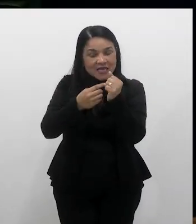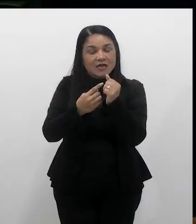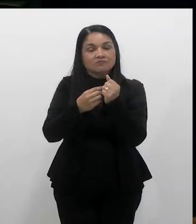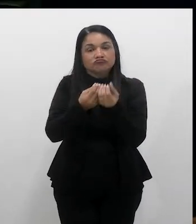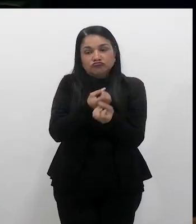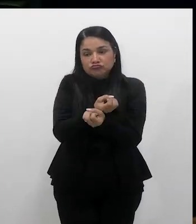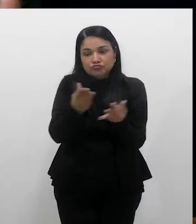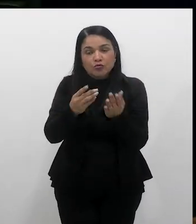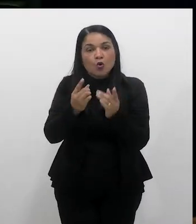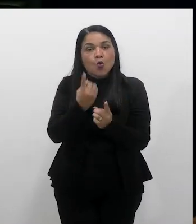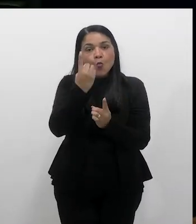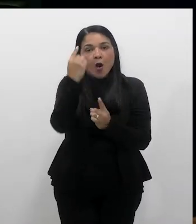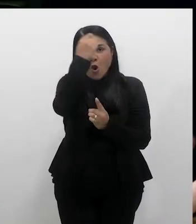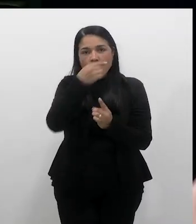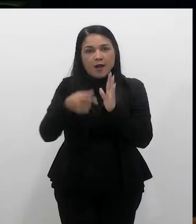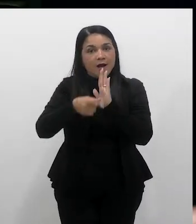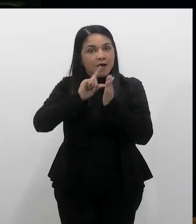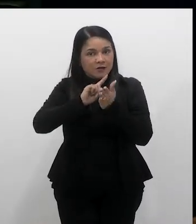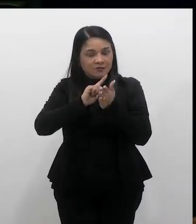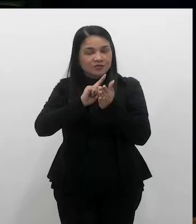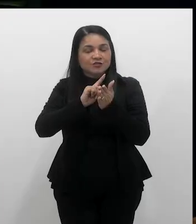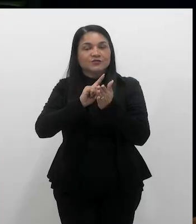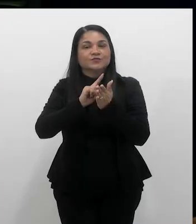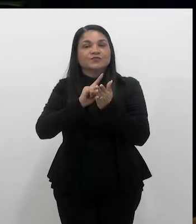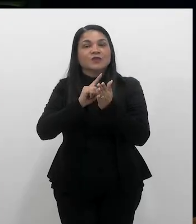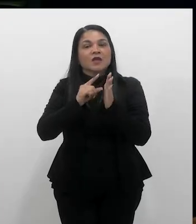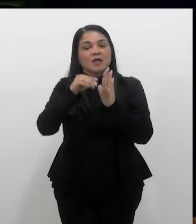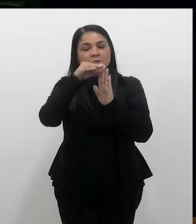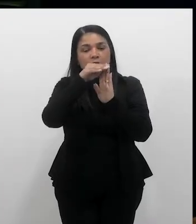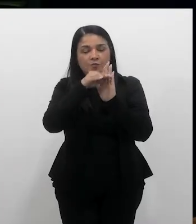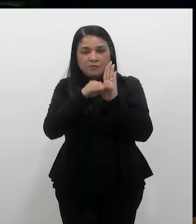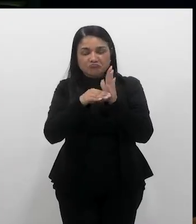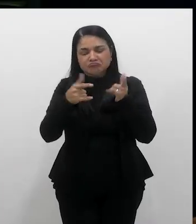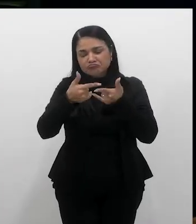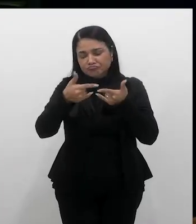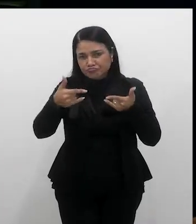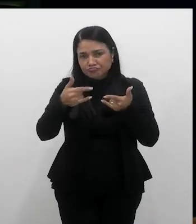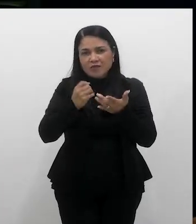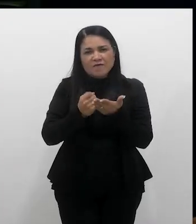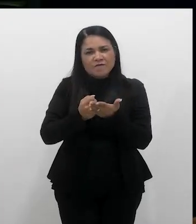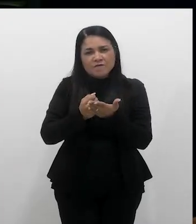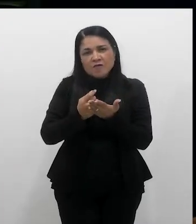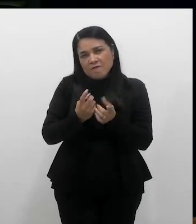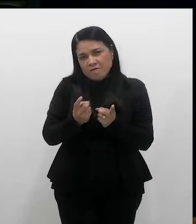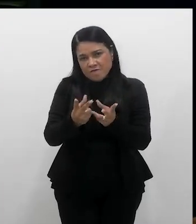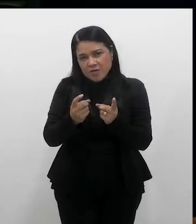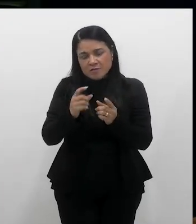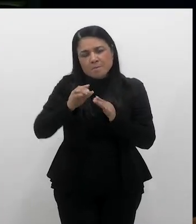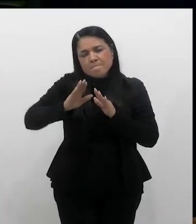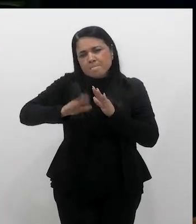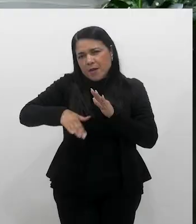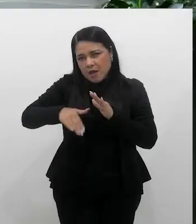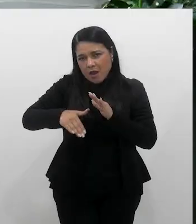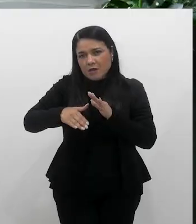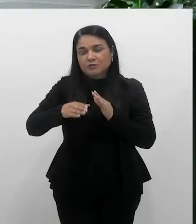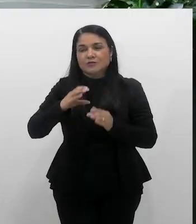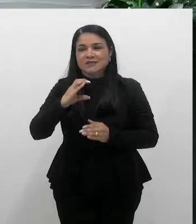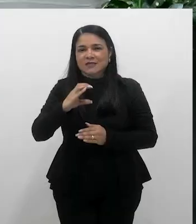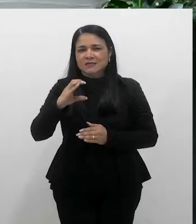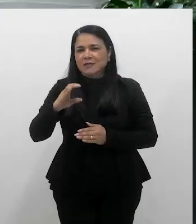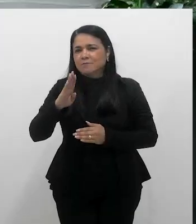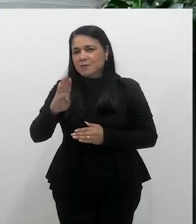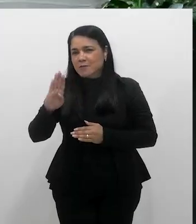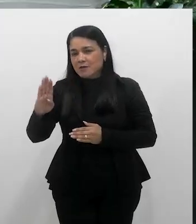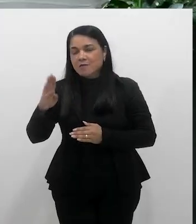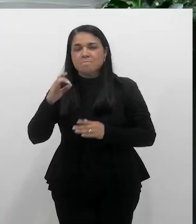1 hora antes. Para o resto da programação, a gente tem os ingressos à venda na bilheteria por preços populares. O CCBB tem